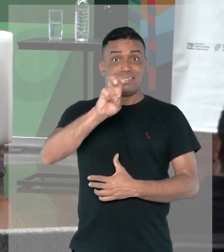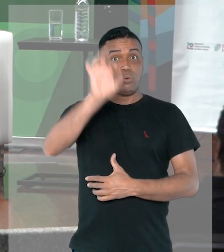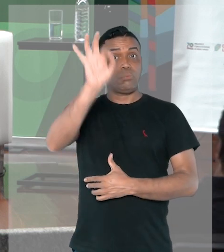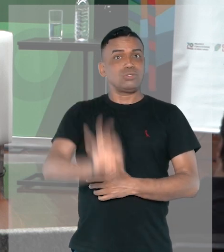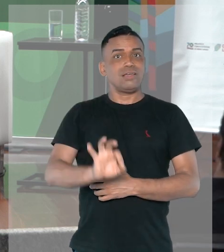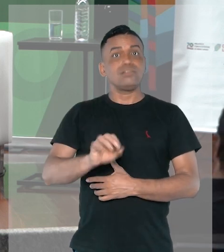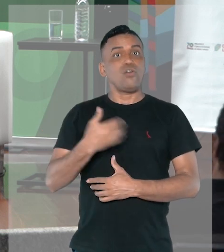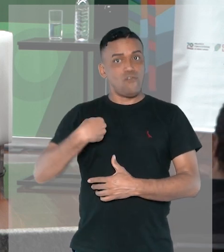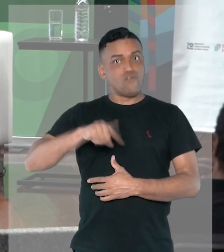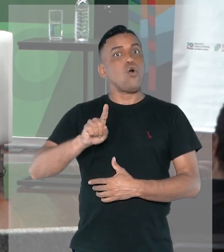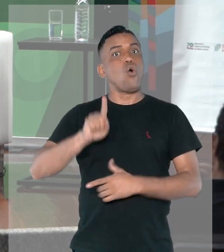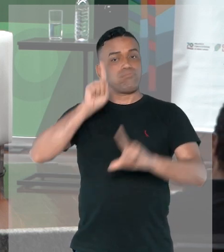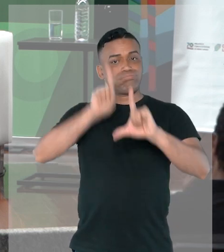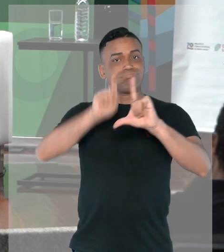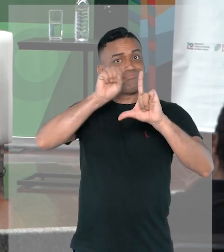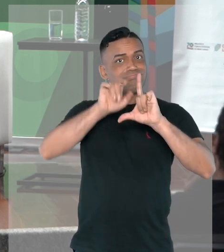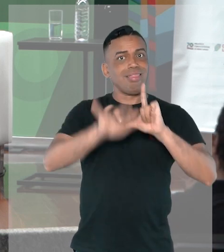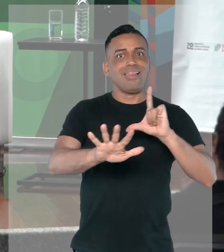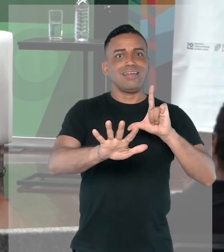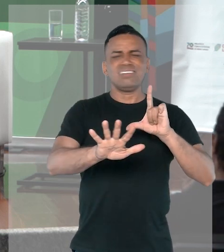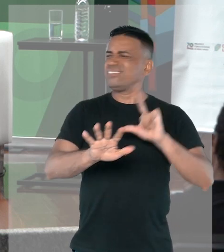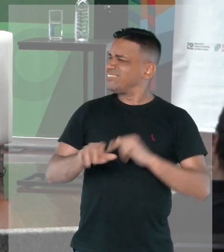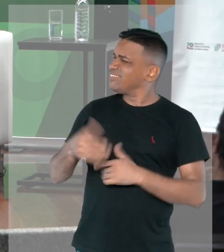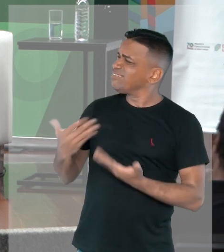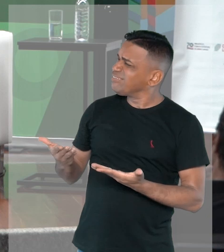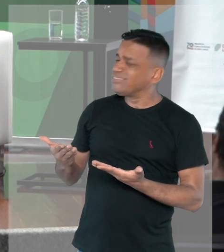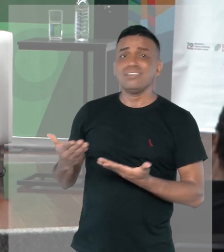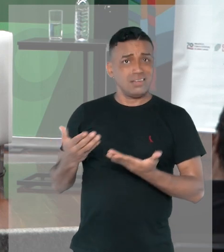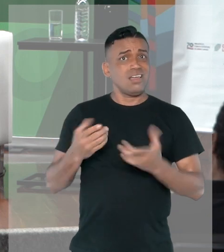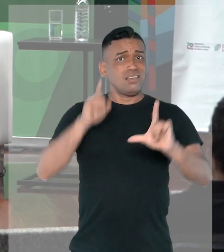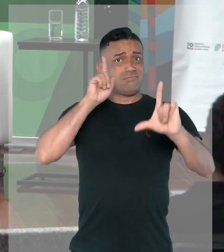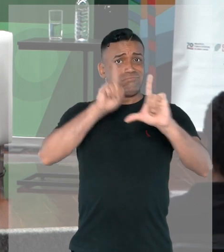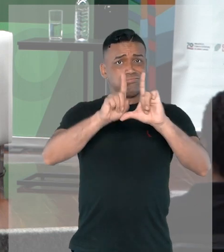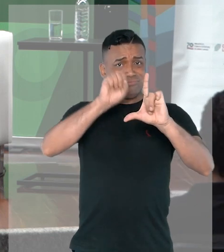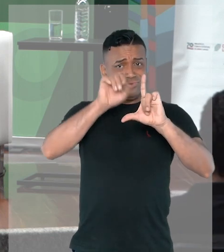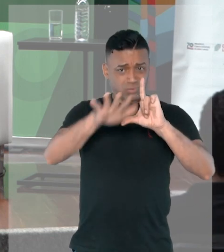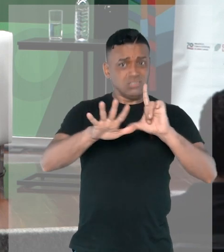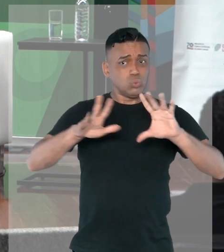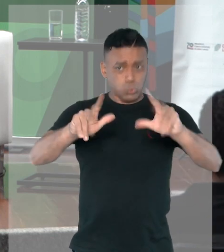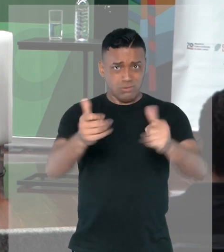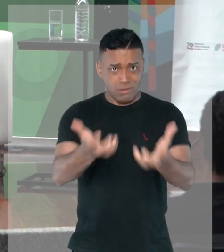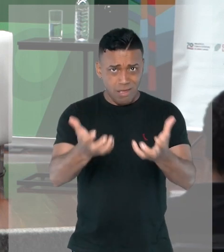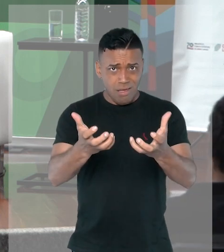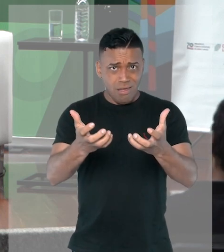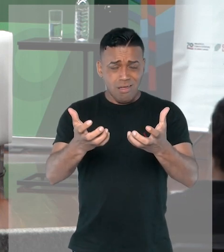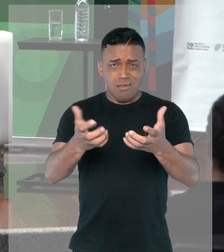95%, eu vou me tornar influencer. Foi o quê? Influenciadores, todos querem ser influenciadores, estão